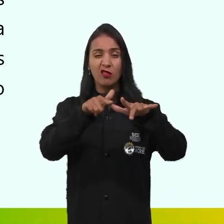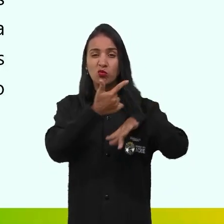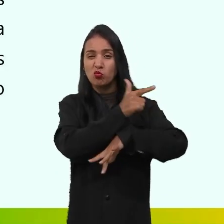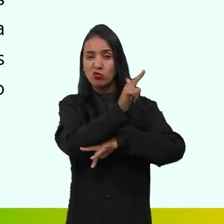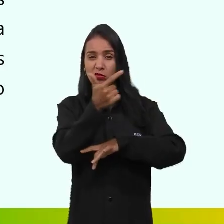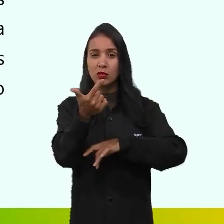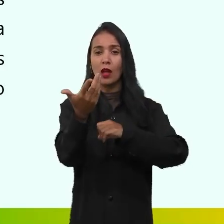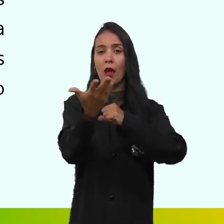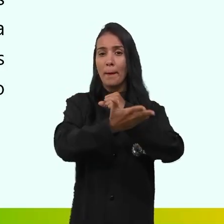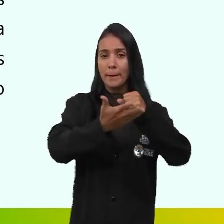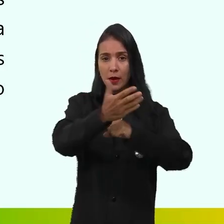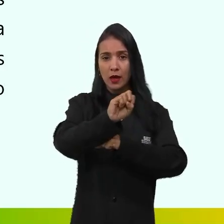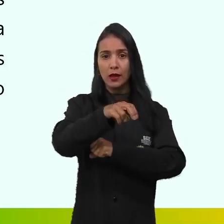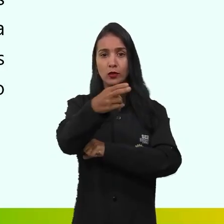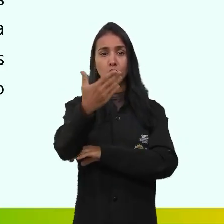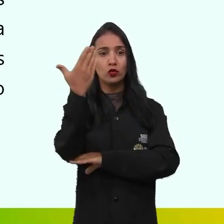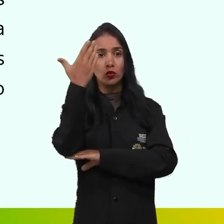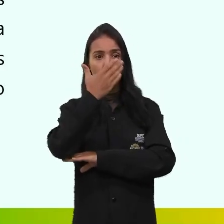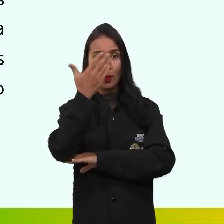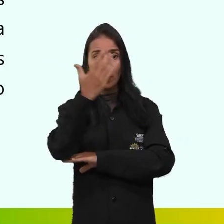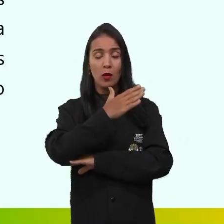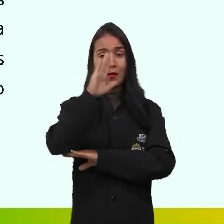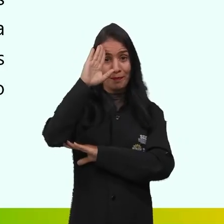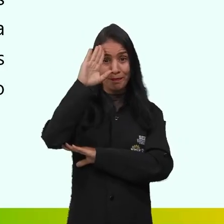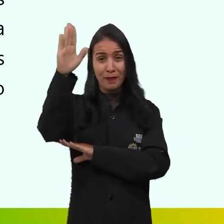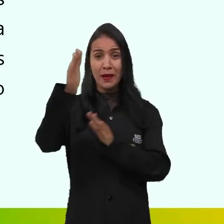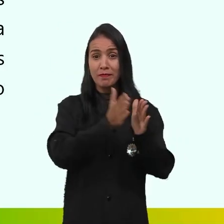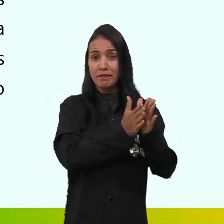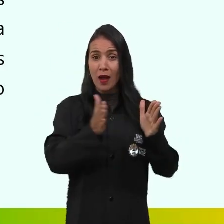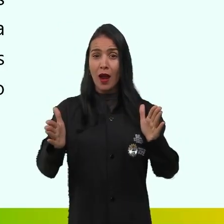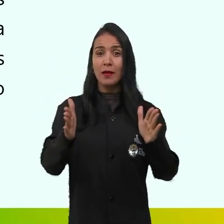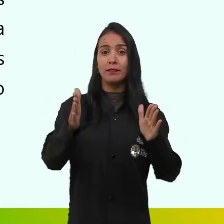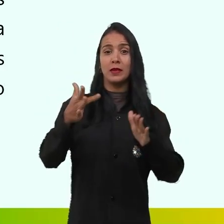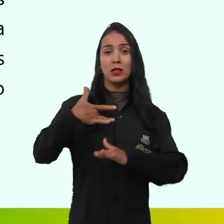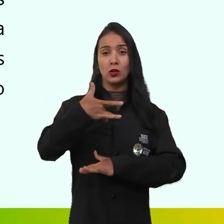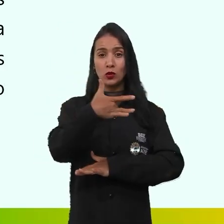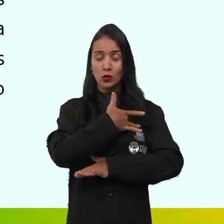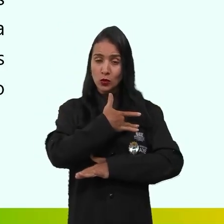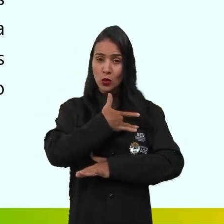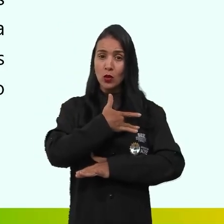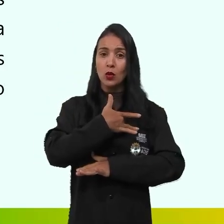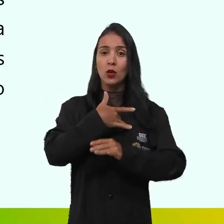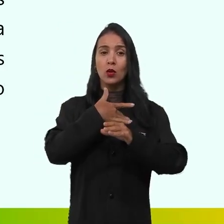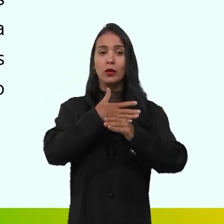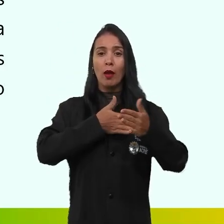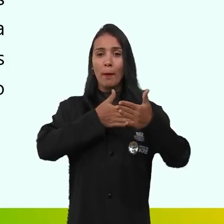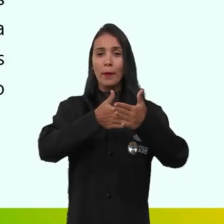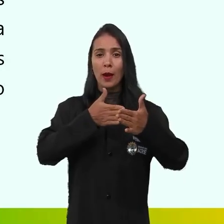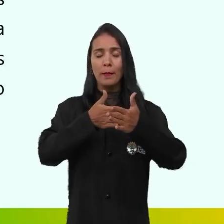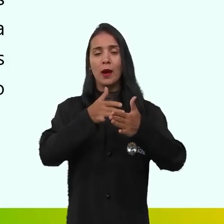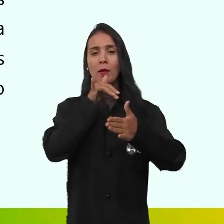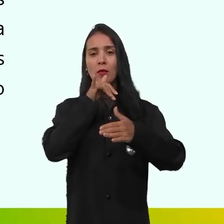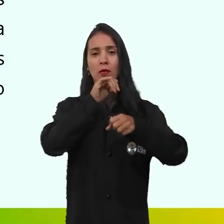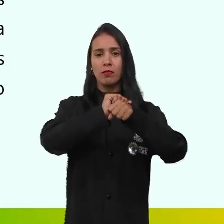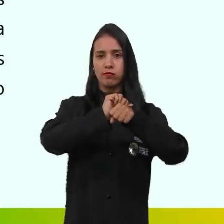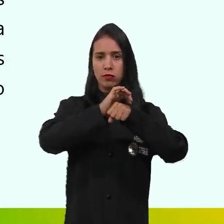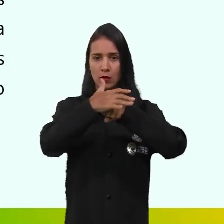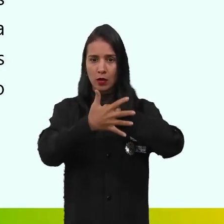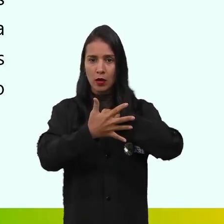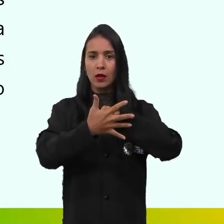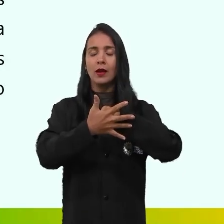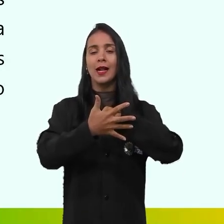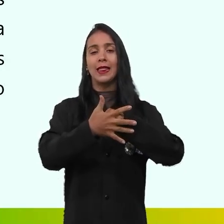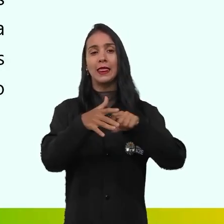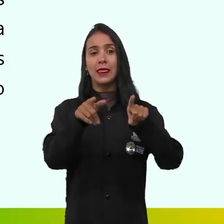infundadas, especialmente durante crises sanitárias ou sociais, como já mencionado, por exemplo, a Covid-19, contribui para